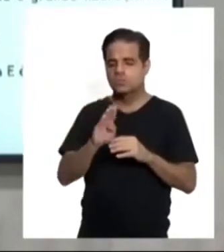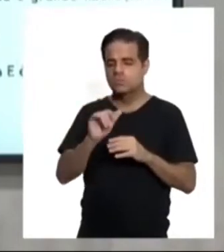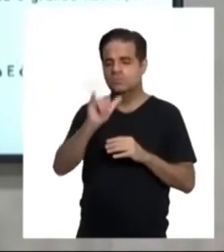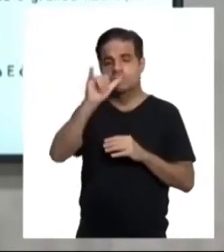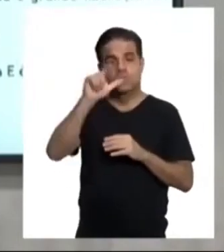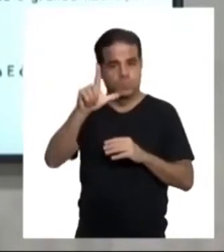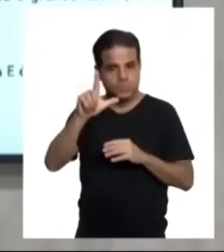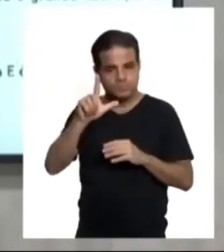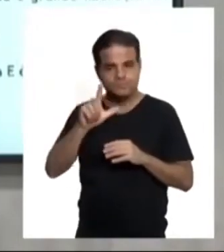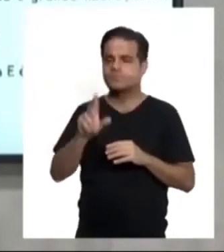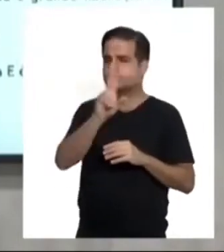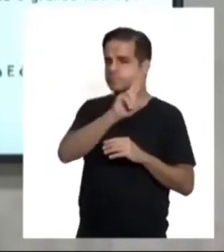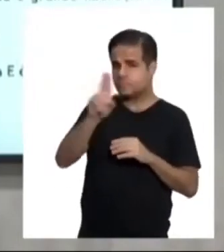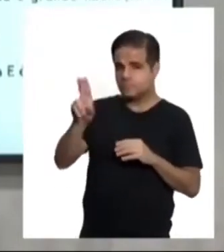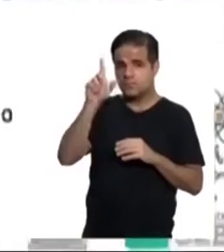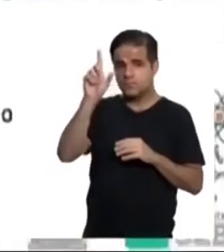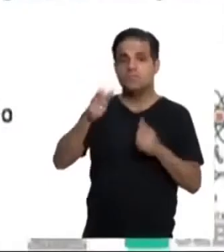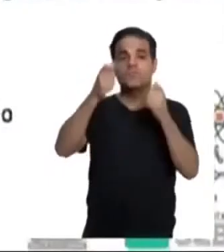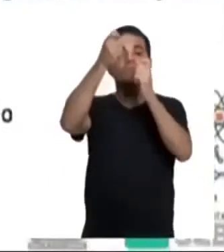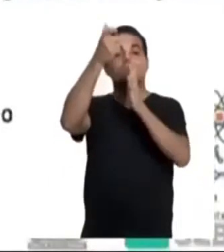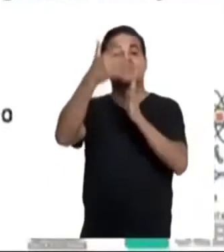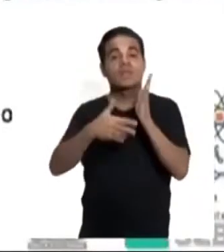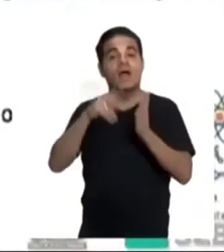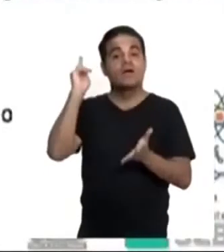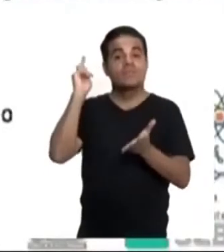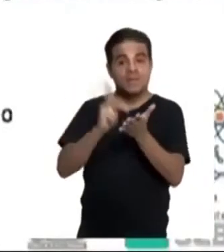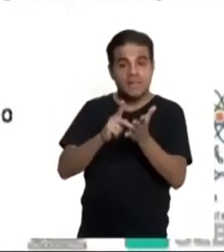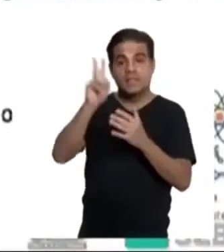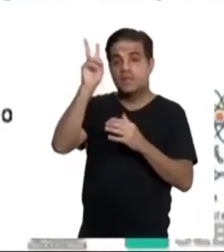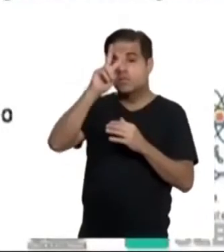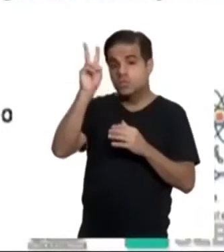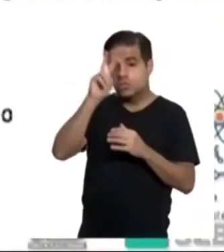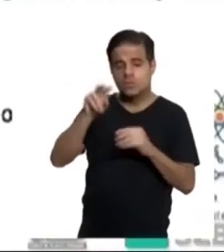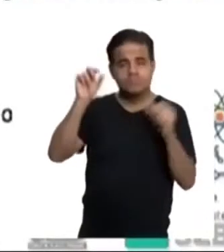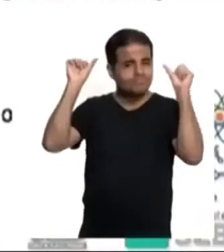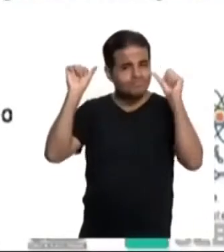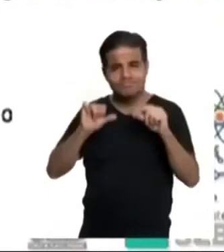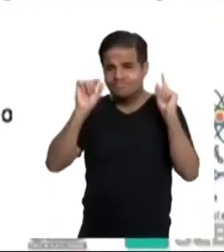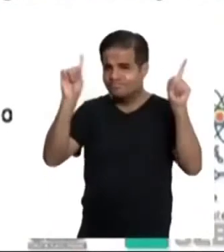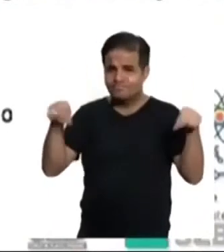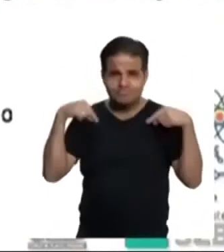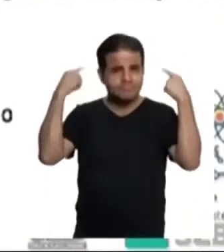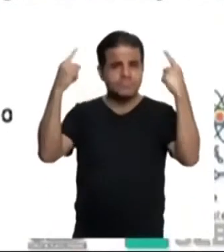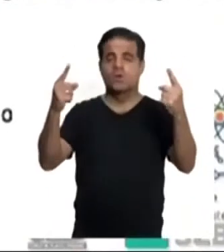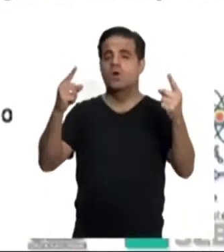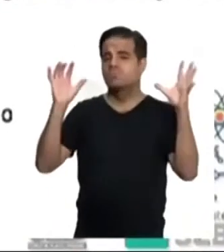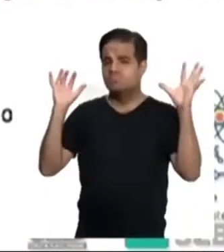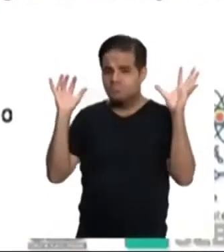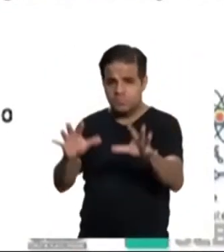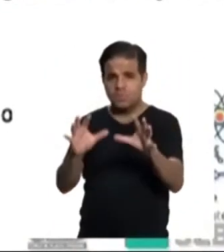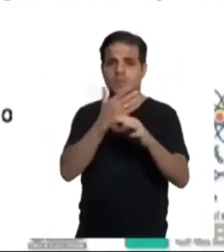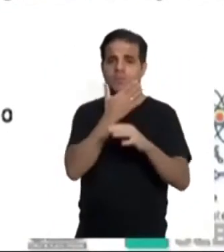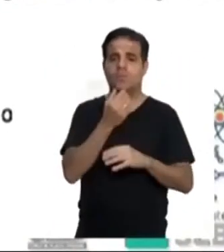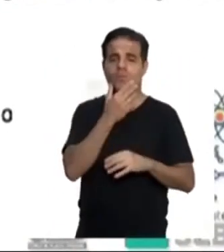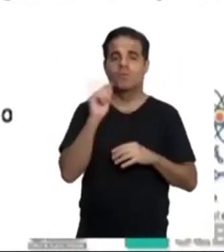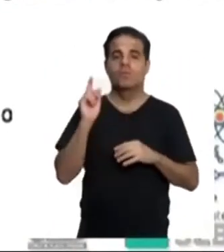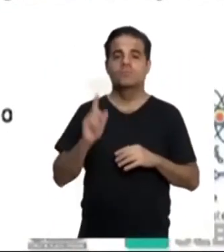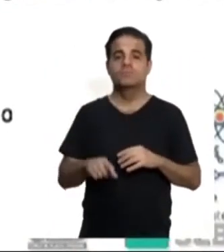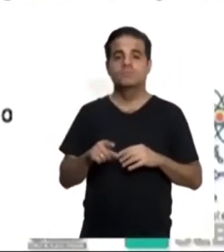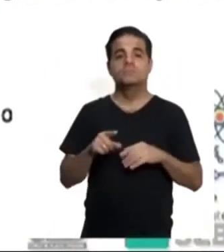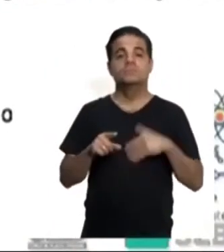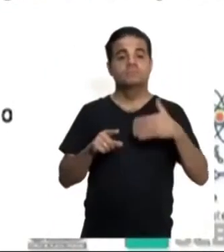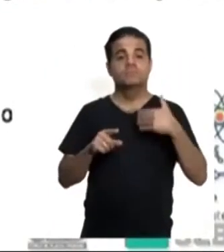A minissérie Chernobyl relata a verdadeira história de uma das piores catástrofes provocadas pelo homem, a do